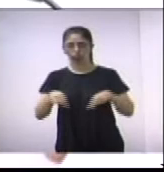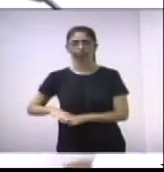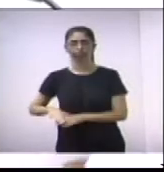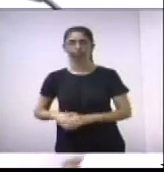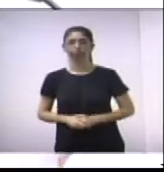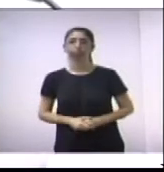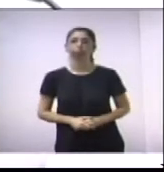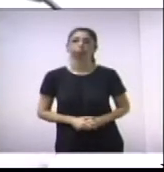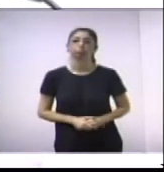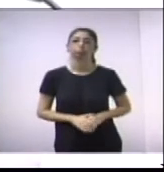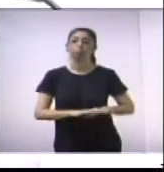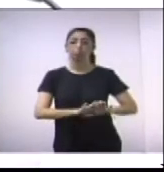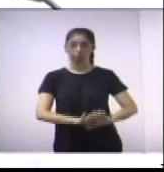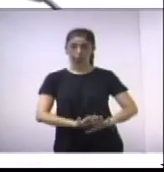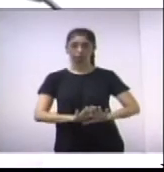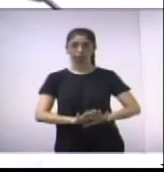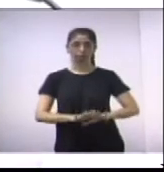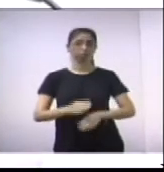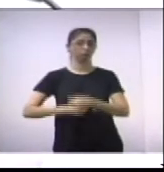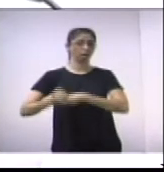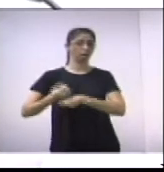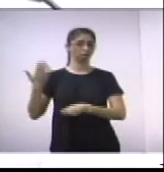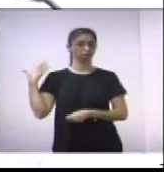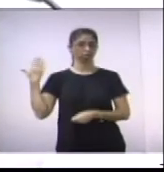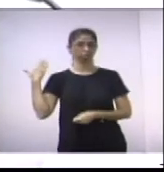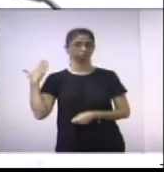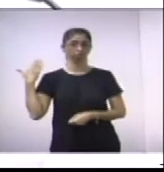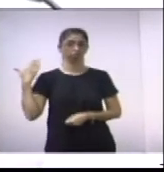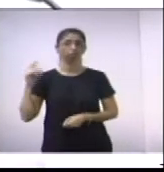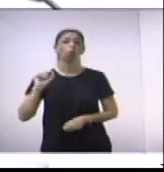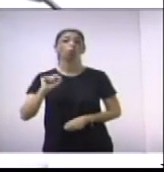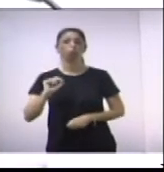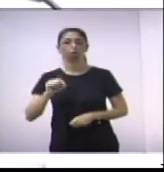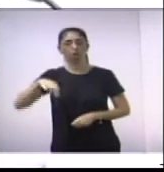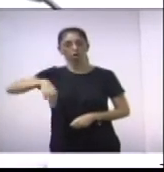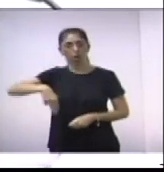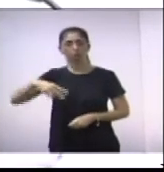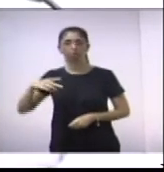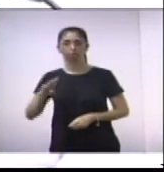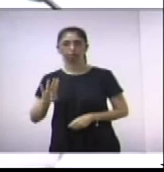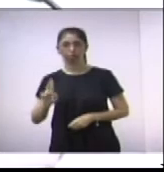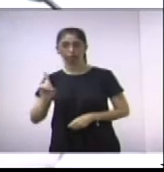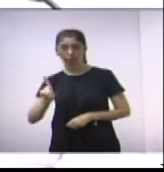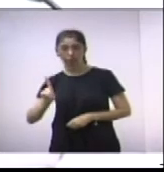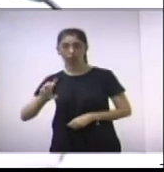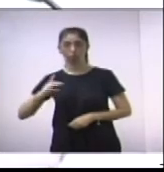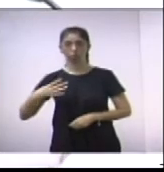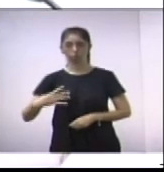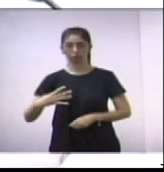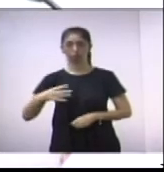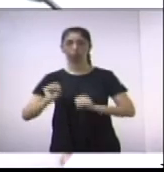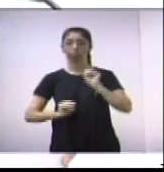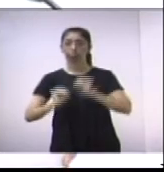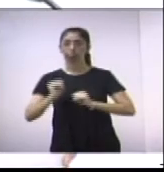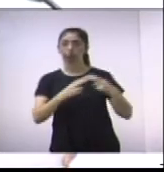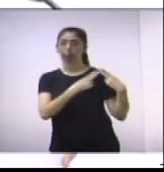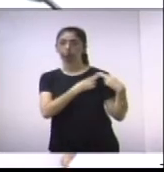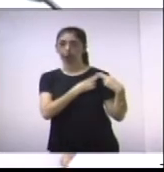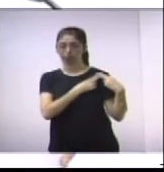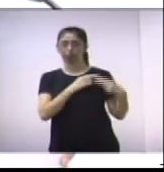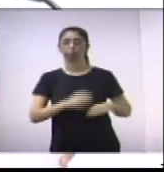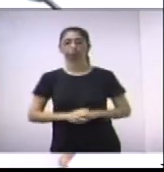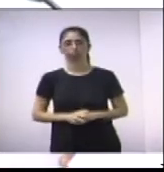40. Todavia, naquele ano, a MD4 foi contratada pela Municipalidade de Paulínia por meio do pregão presencial